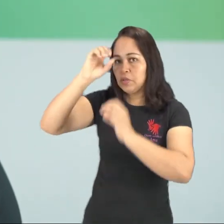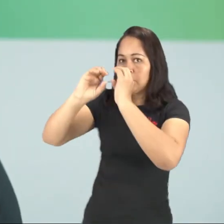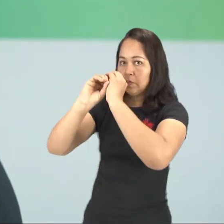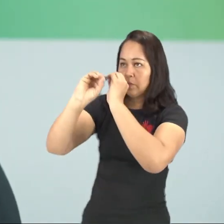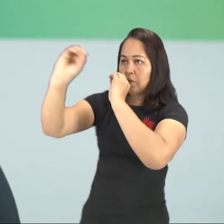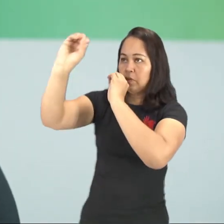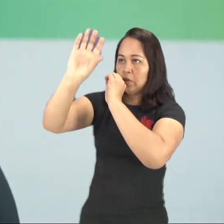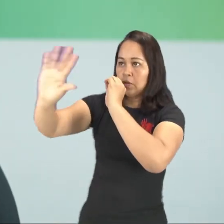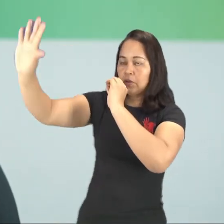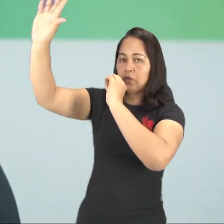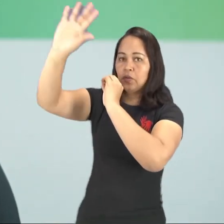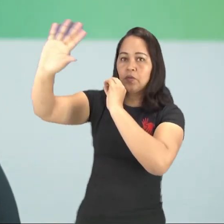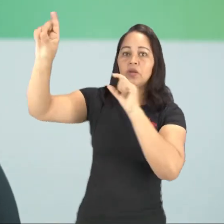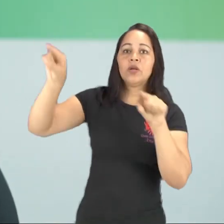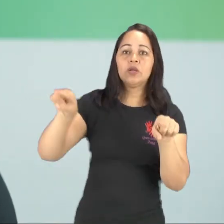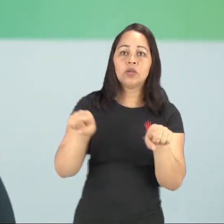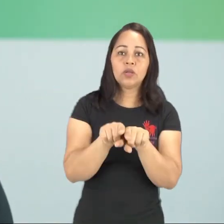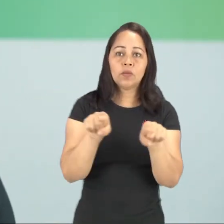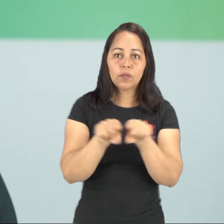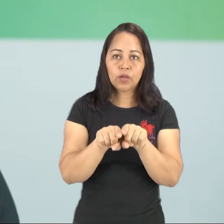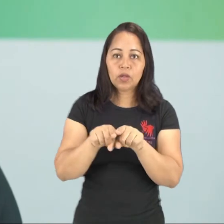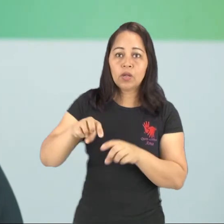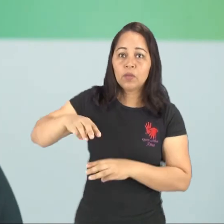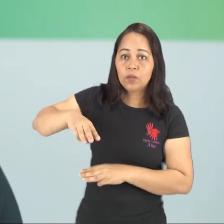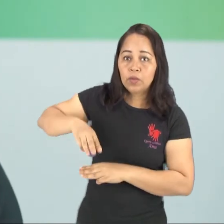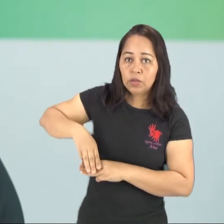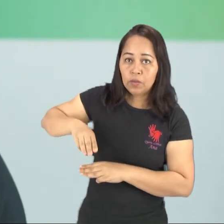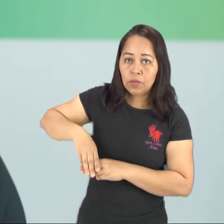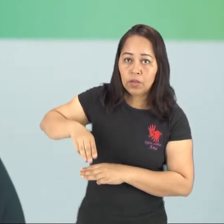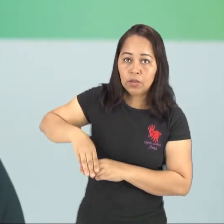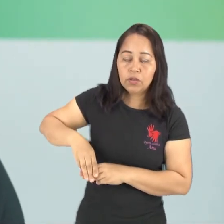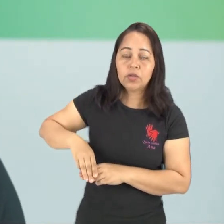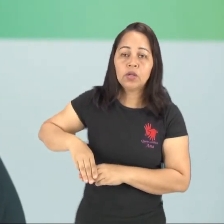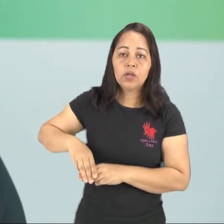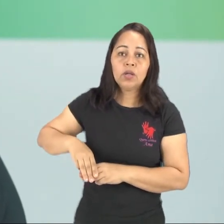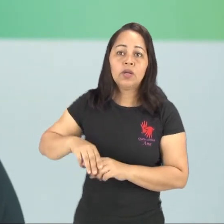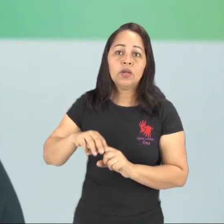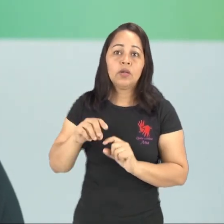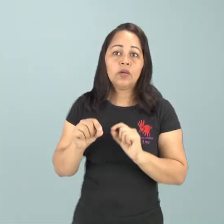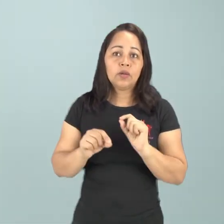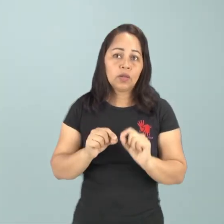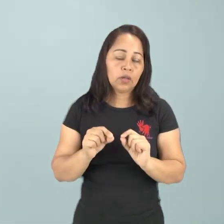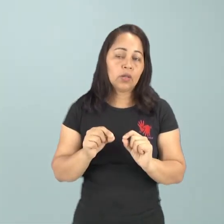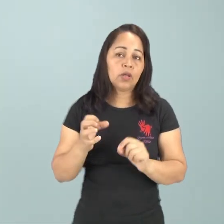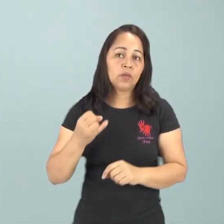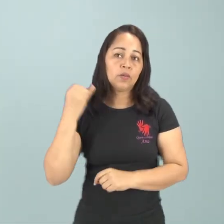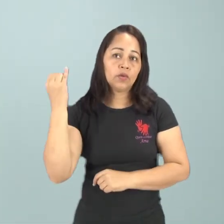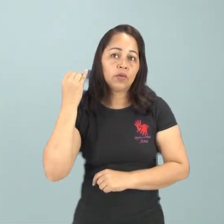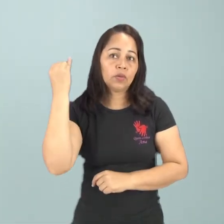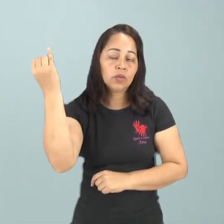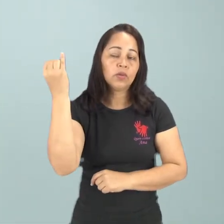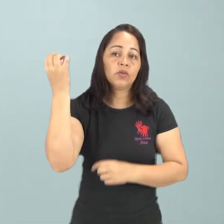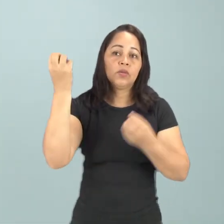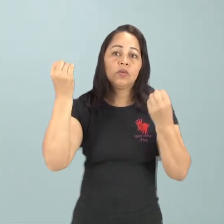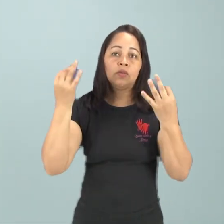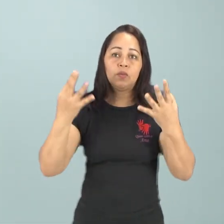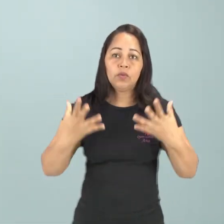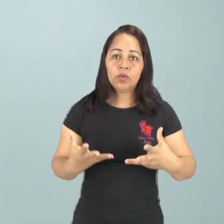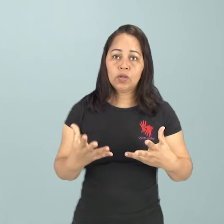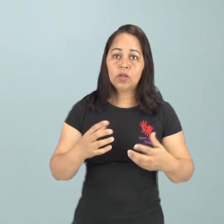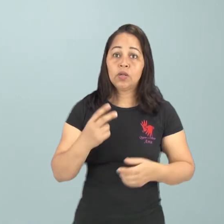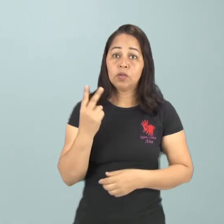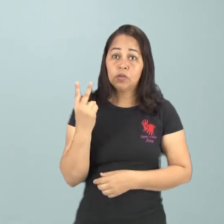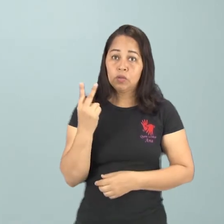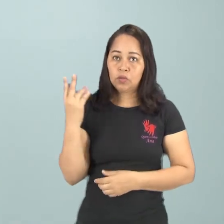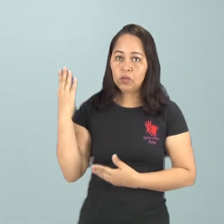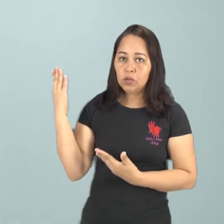e a matemática. E aí vale ressaltar aqui que esses dois matemáticos, eles